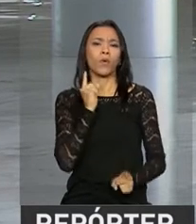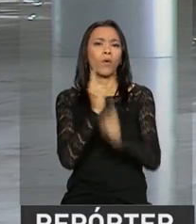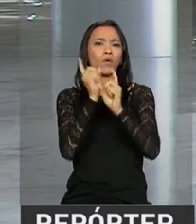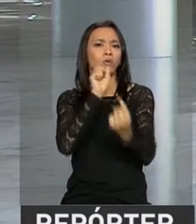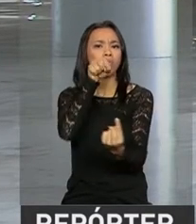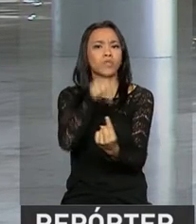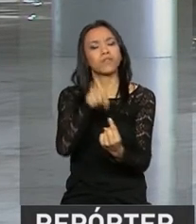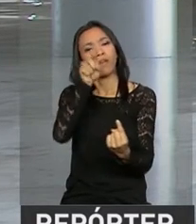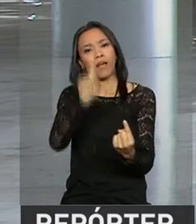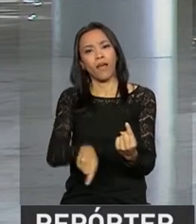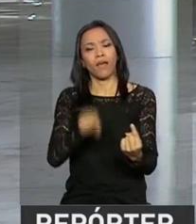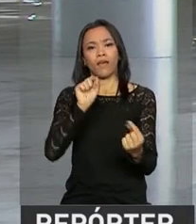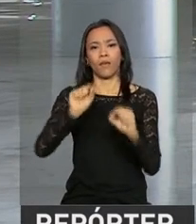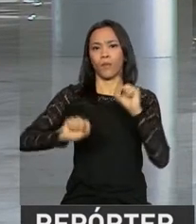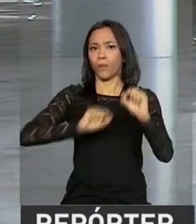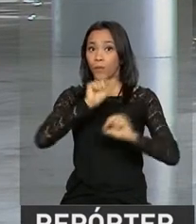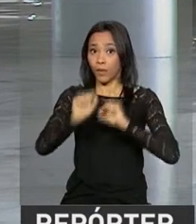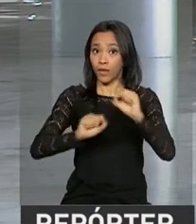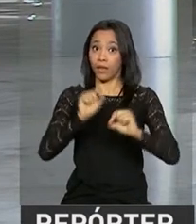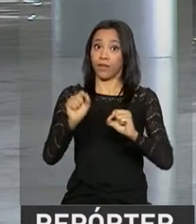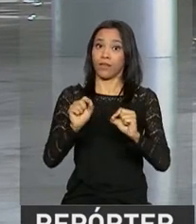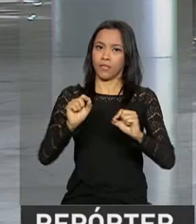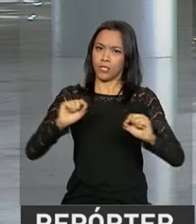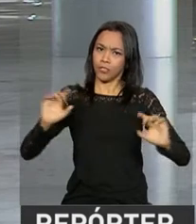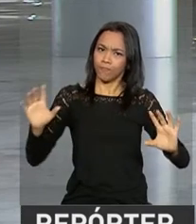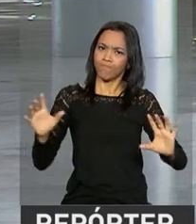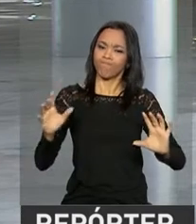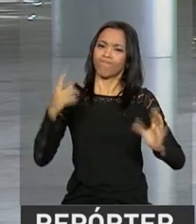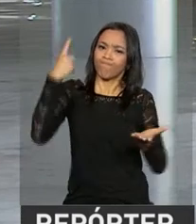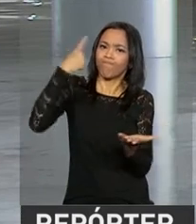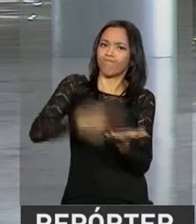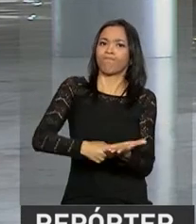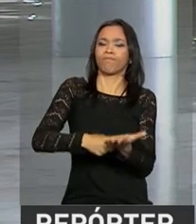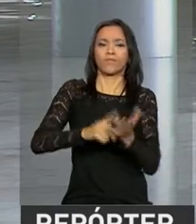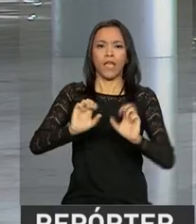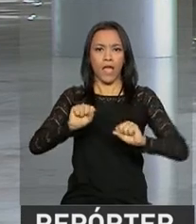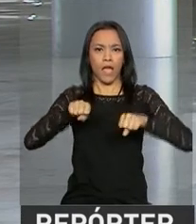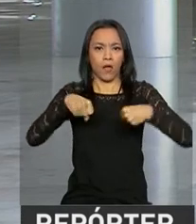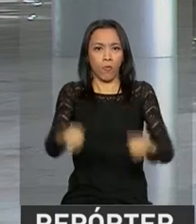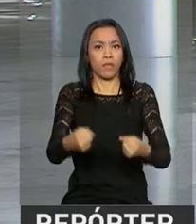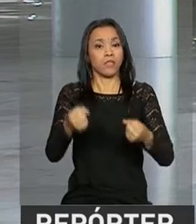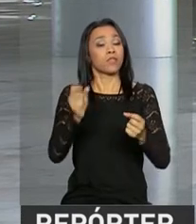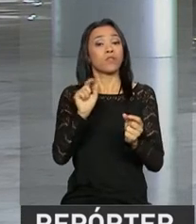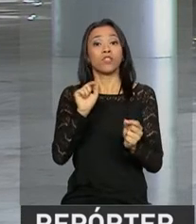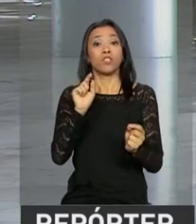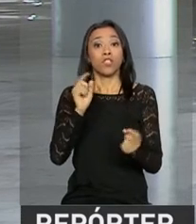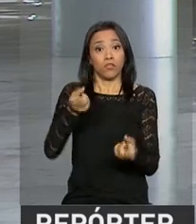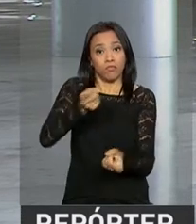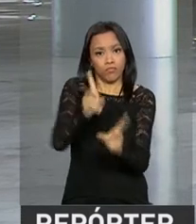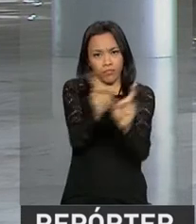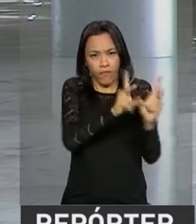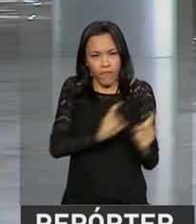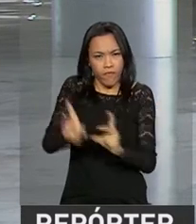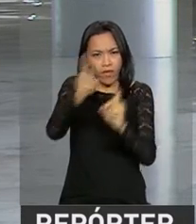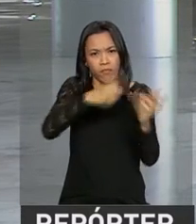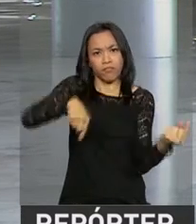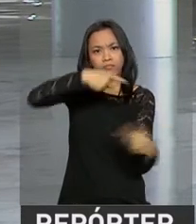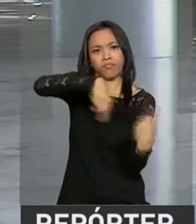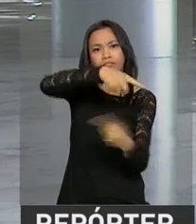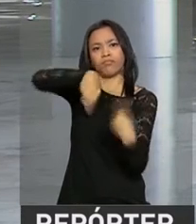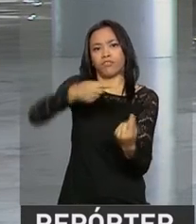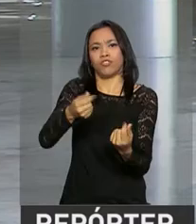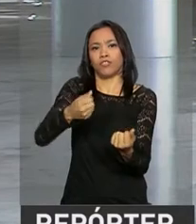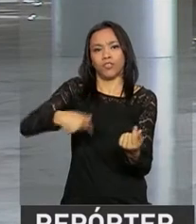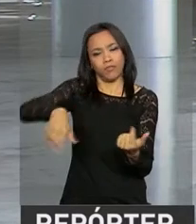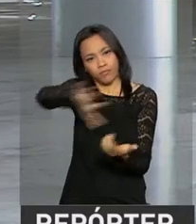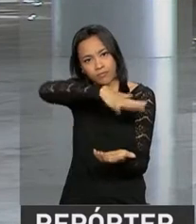objetivo de consolidar a posição, de promover a recuperação dos fluxos comercial e de investimentos entre os dois